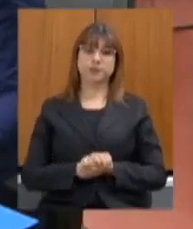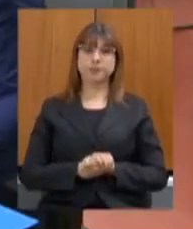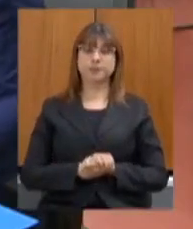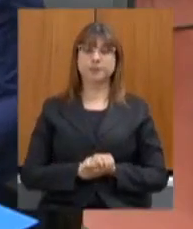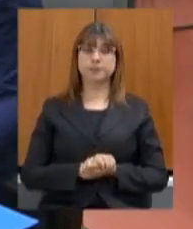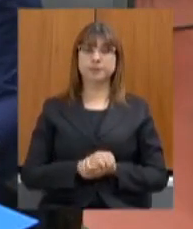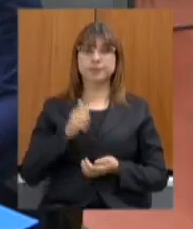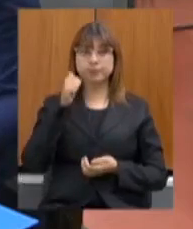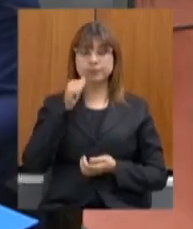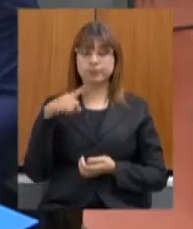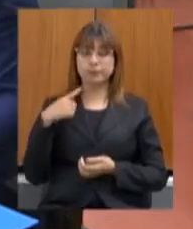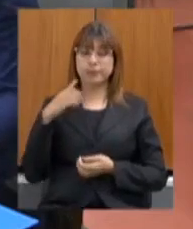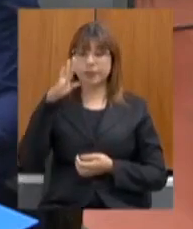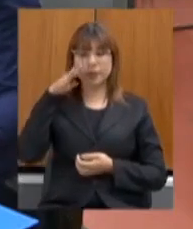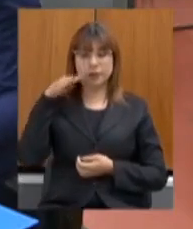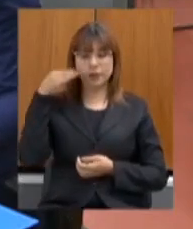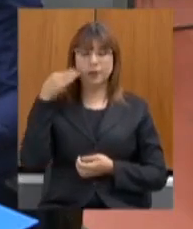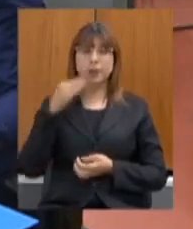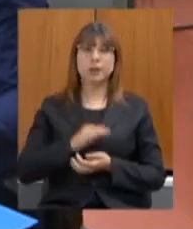Deputada Beatriz.